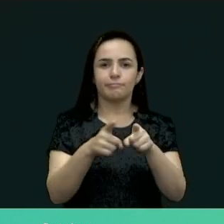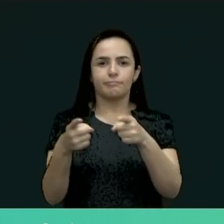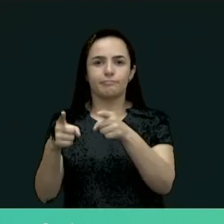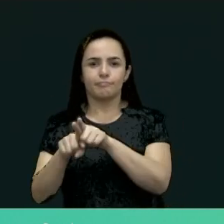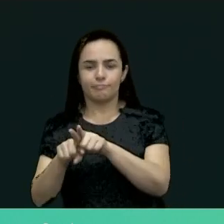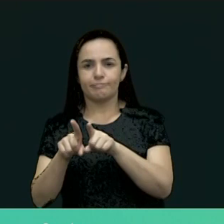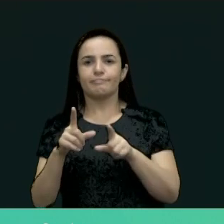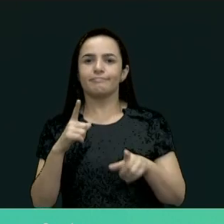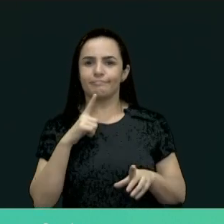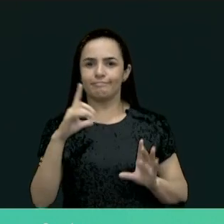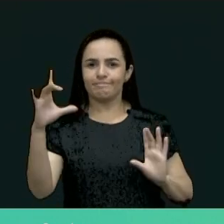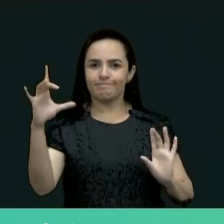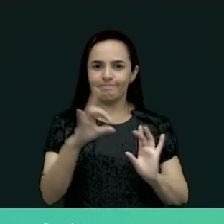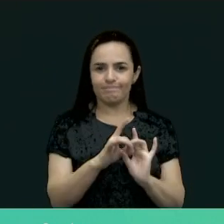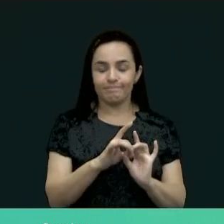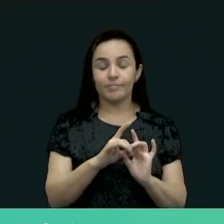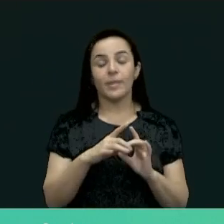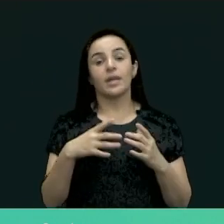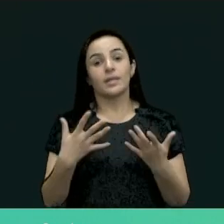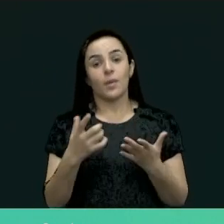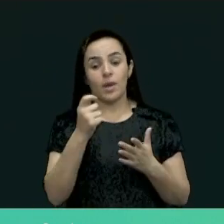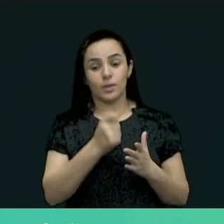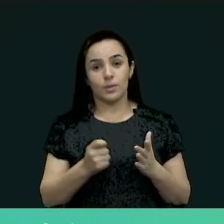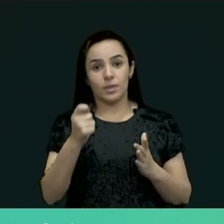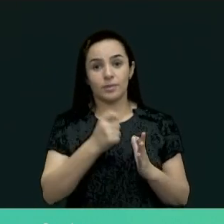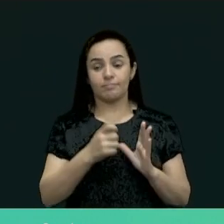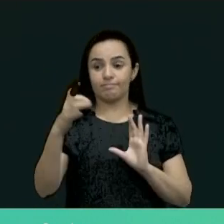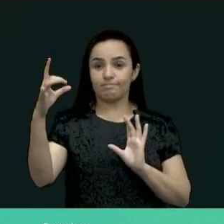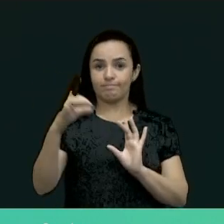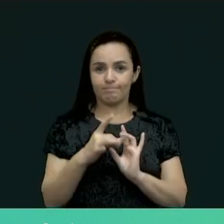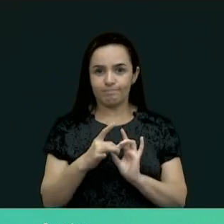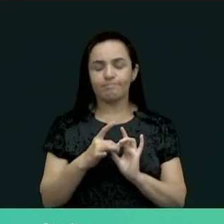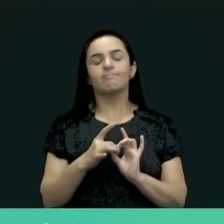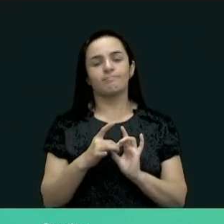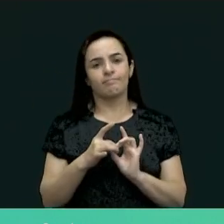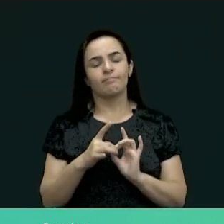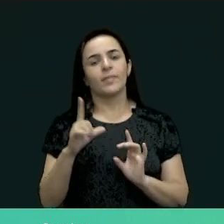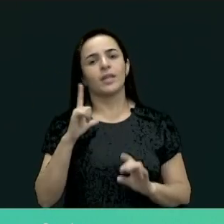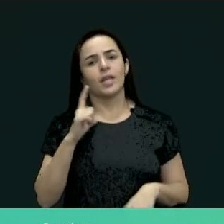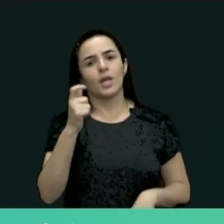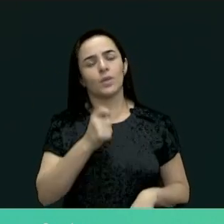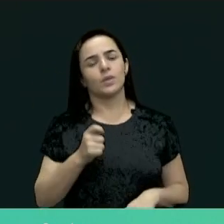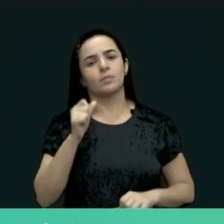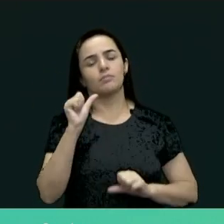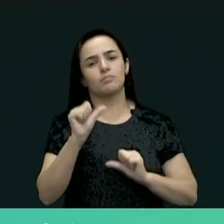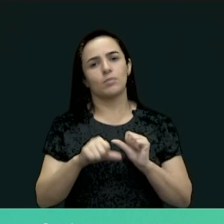geral. Então, a associação tem se modificado bastante, até pela